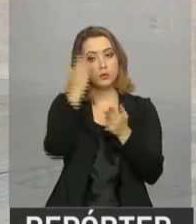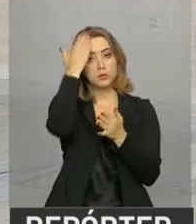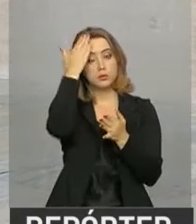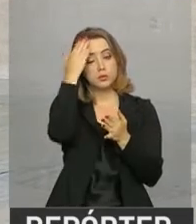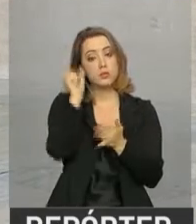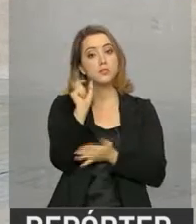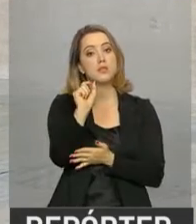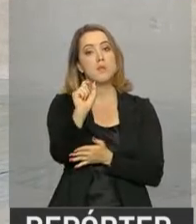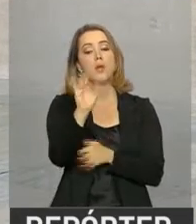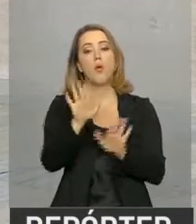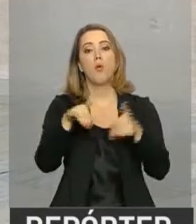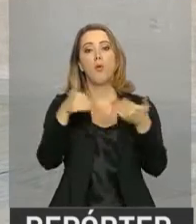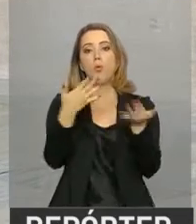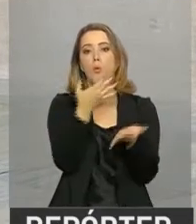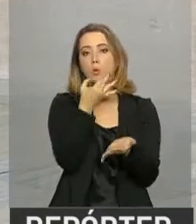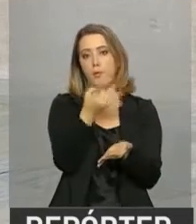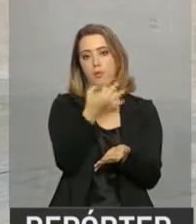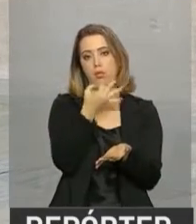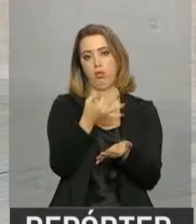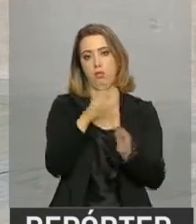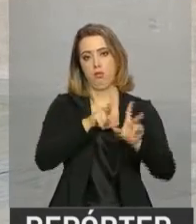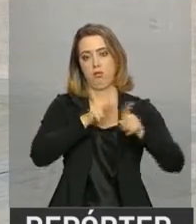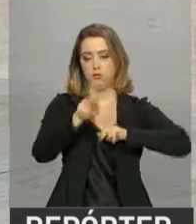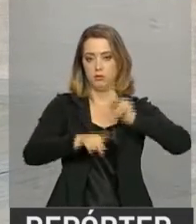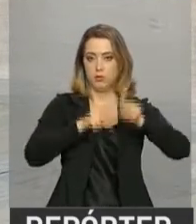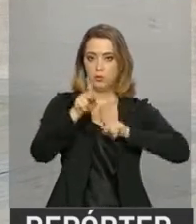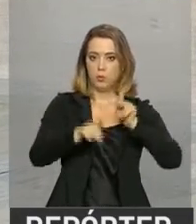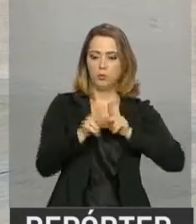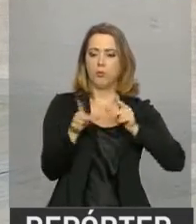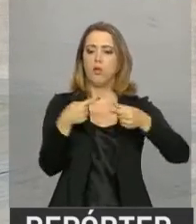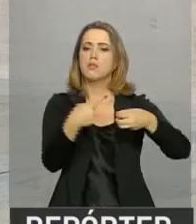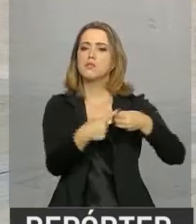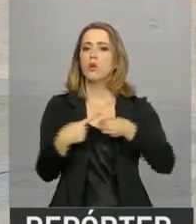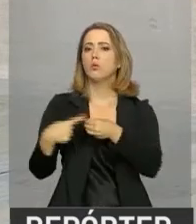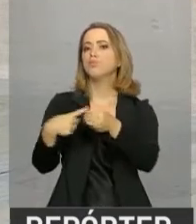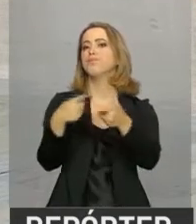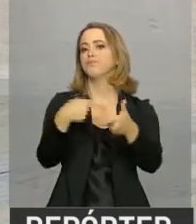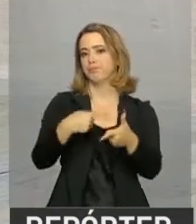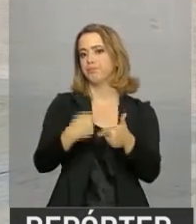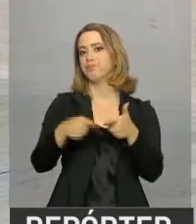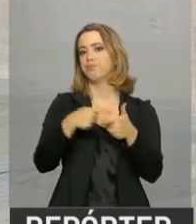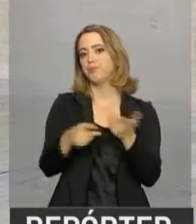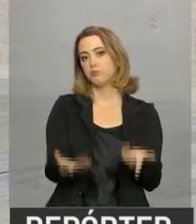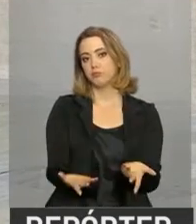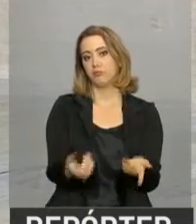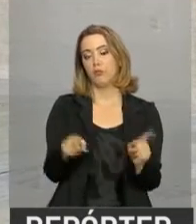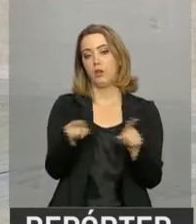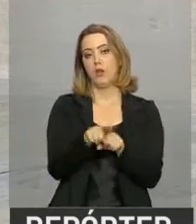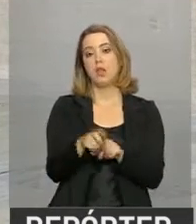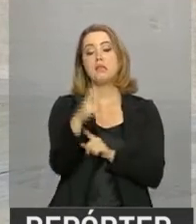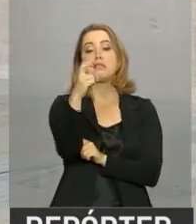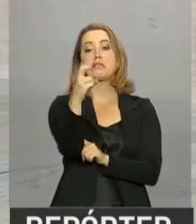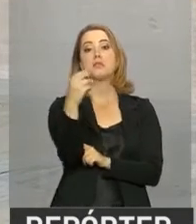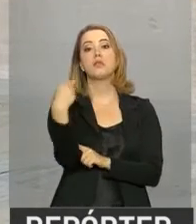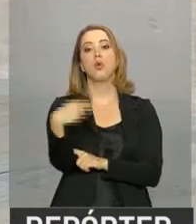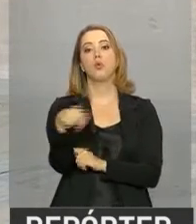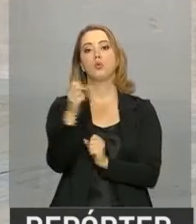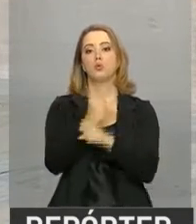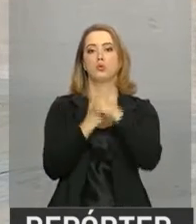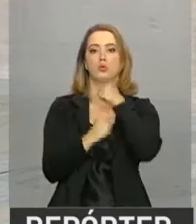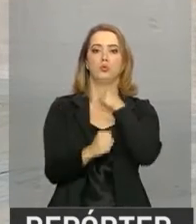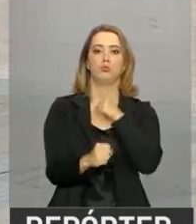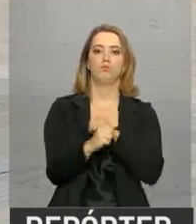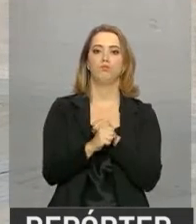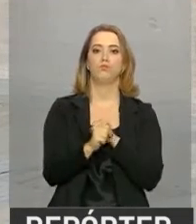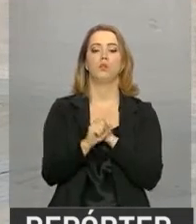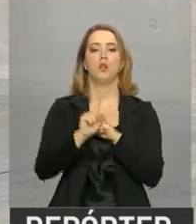do fechamento do acordo fazendo um retrospecto em relação ao desastre ele ocorreu em 5 de novembro do ano passado ou